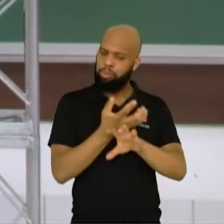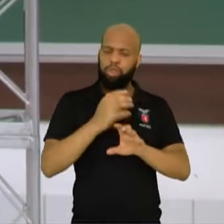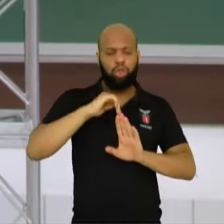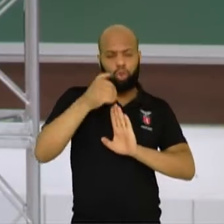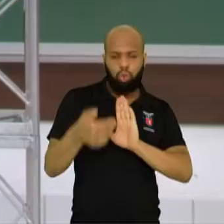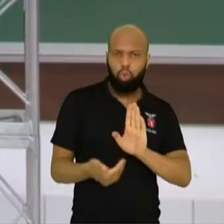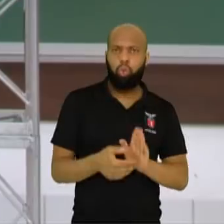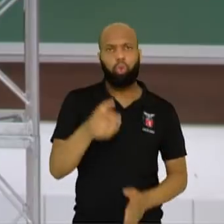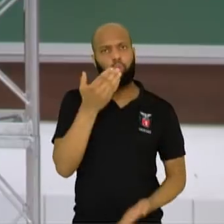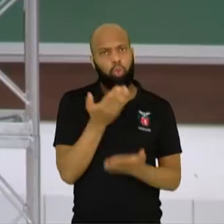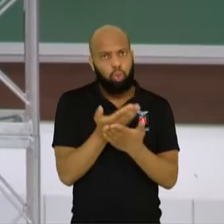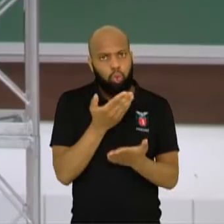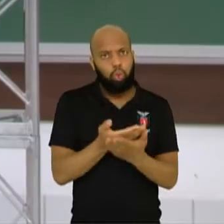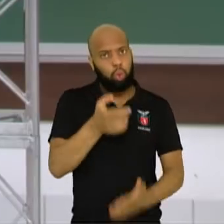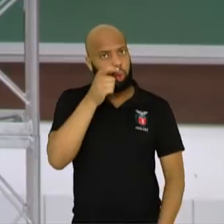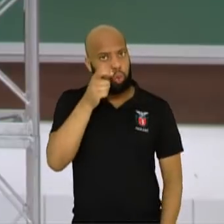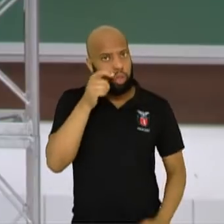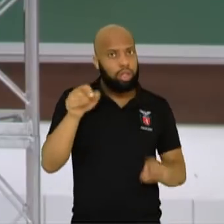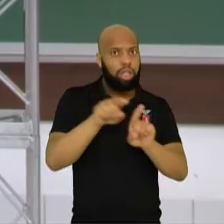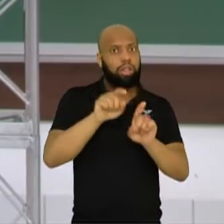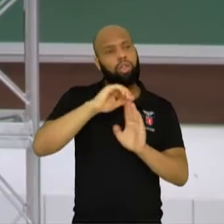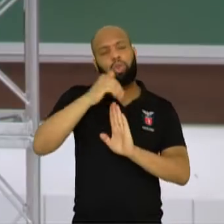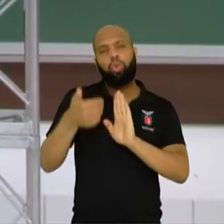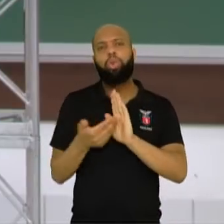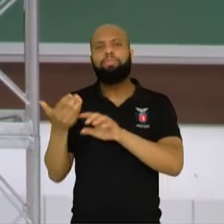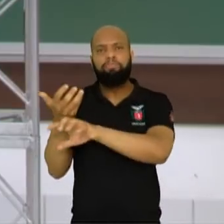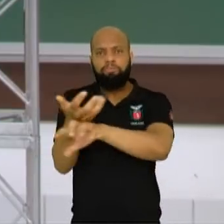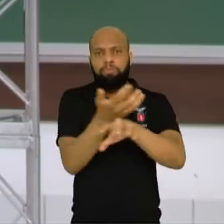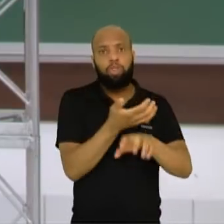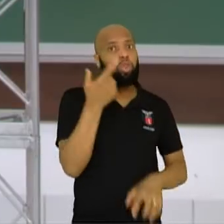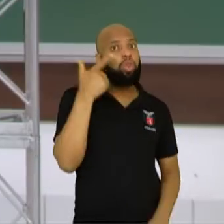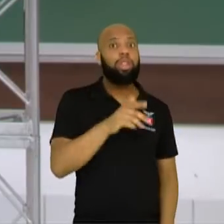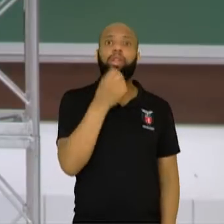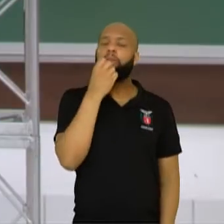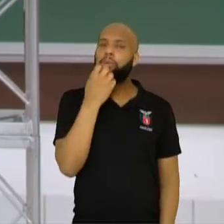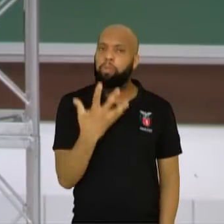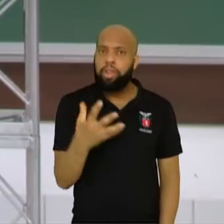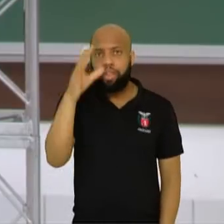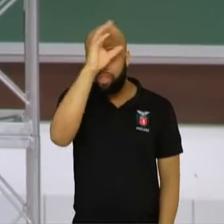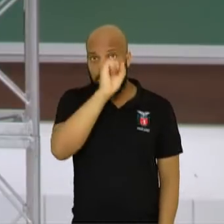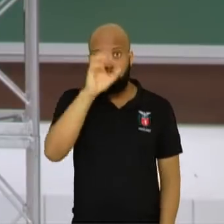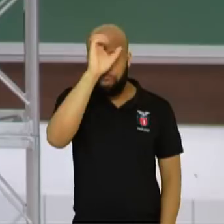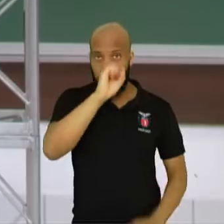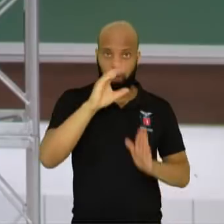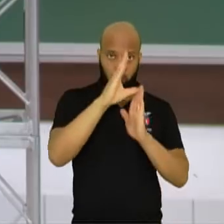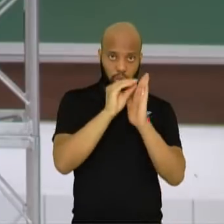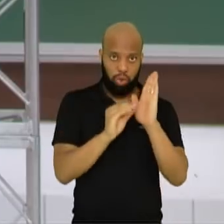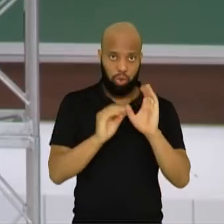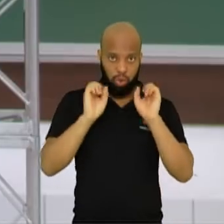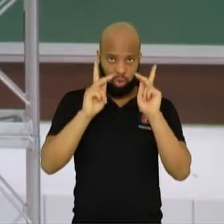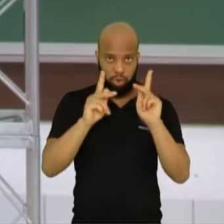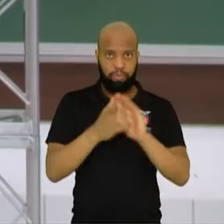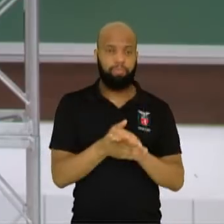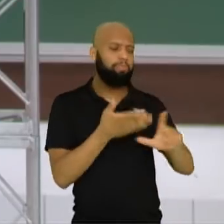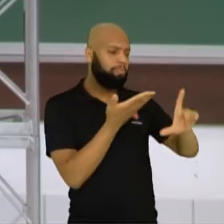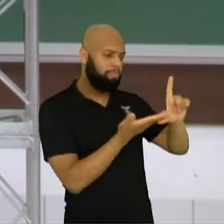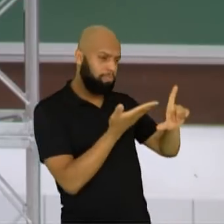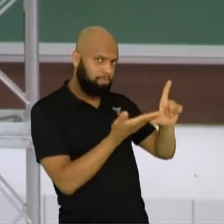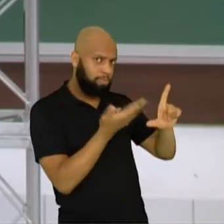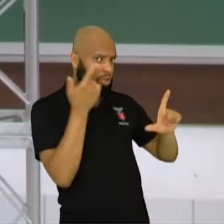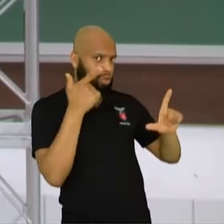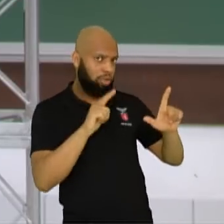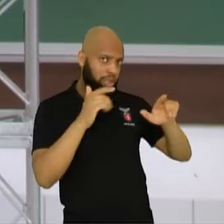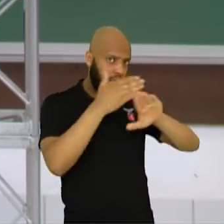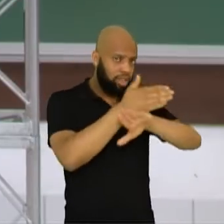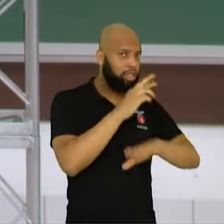ser acompanhadas. Você estudar todas essas disciplinas para sair bem, para você aprender os conteúdos. E o Classroom? Está